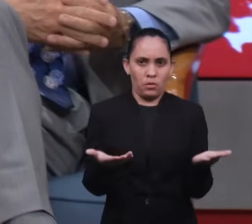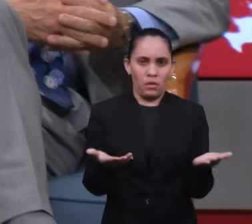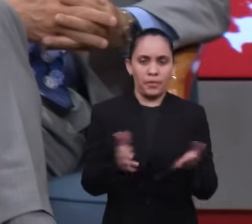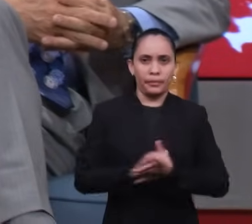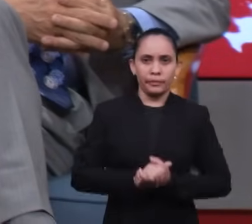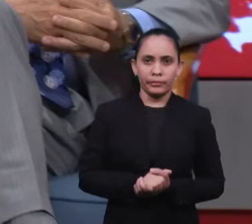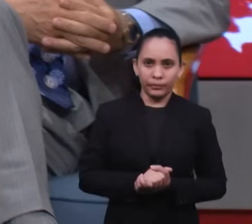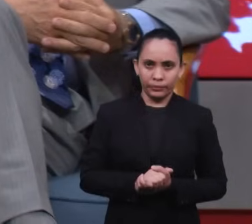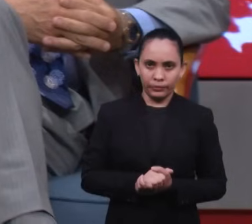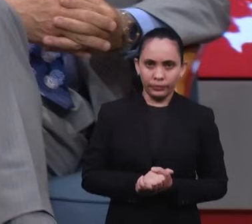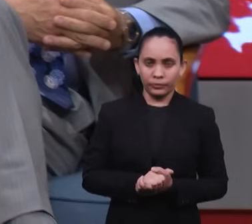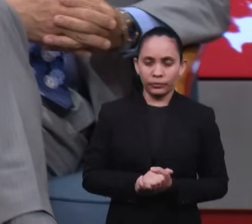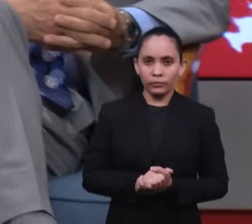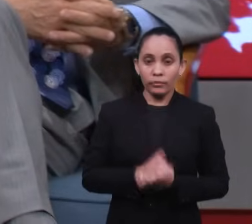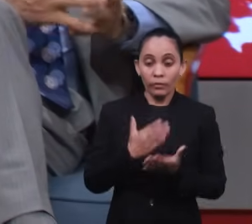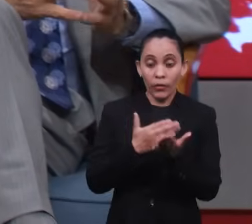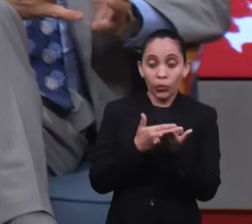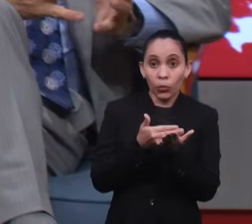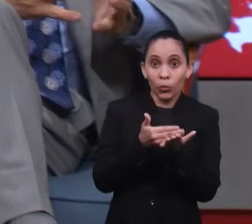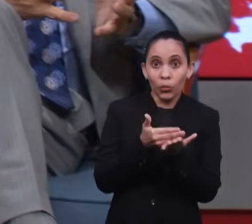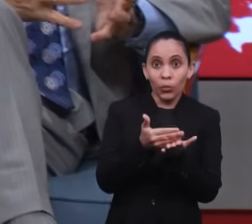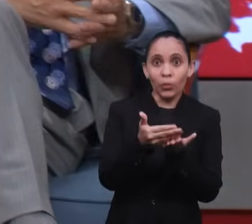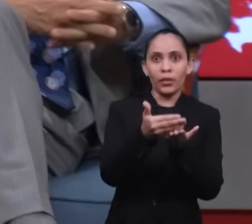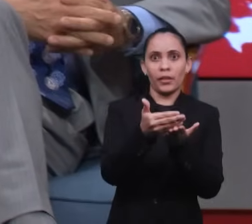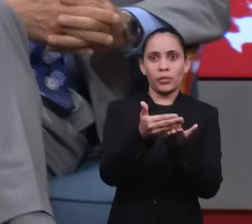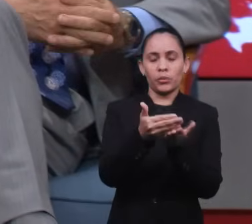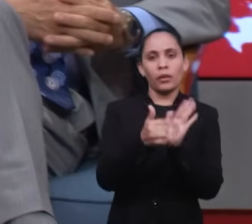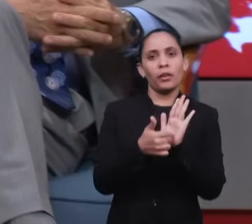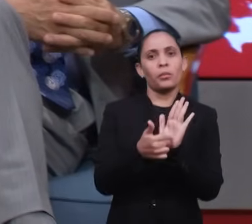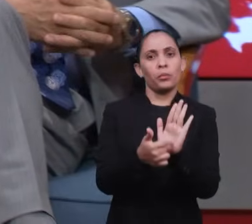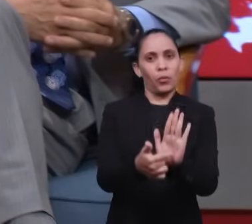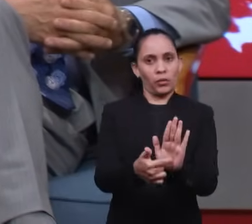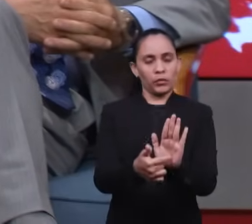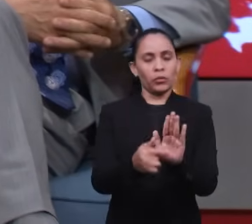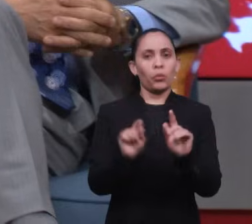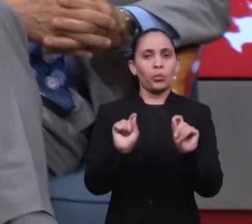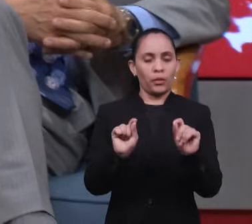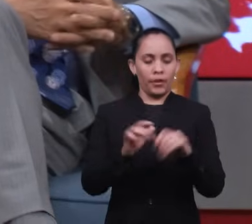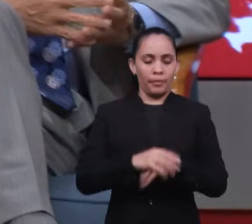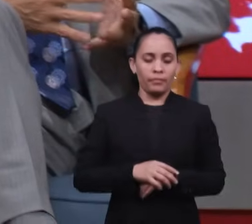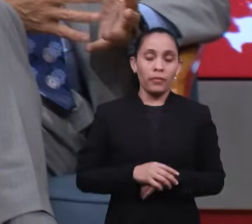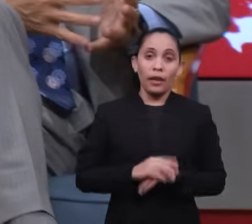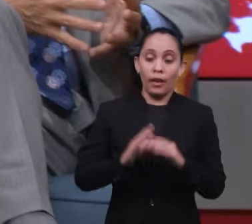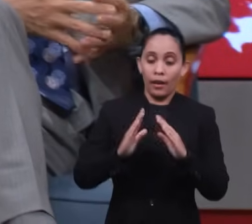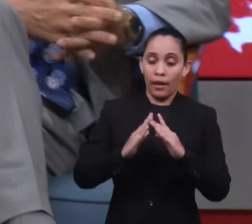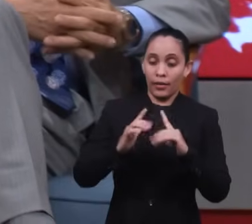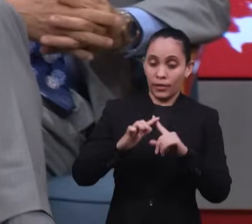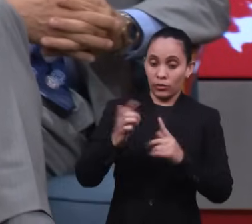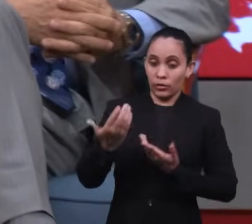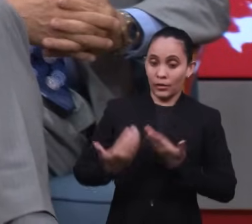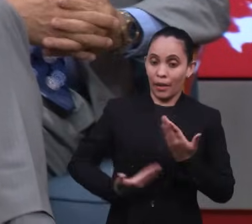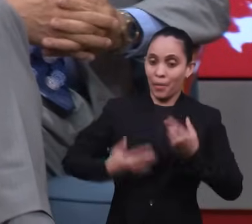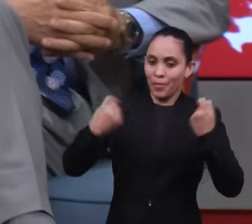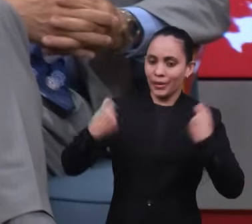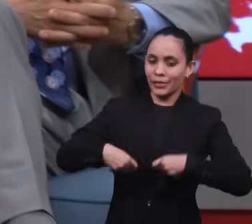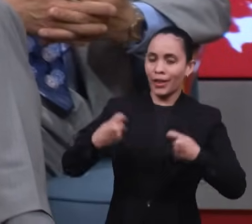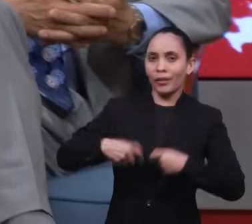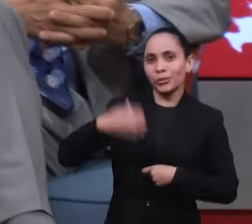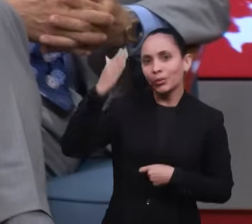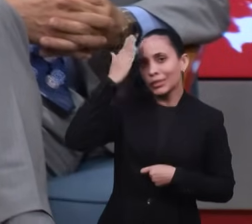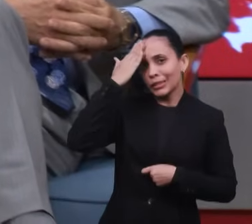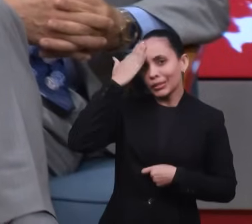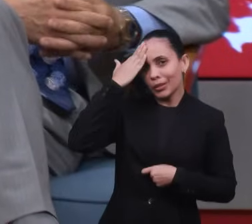ser avaliados quando, no início, ele aborda, primeiro, a necessidade da igreja,